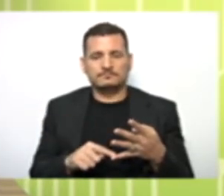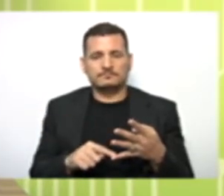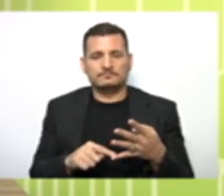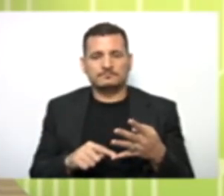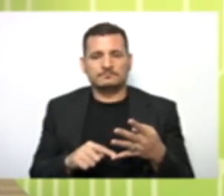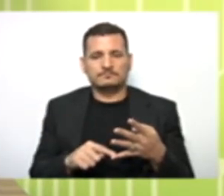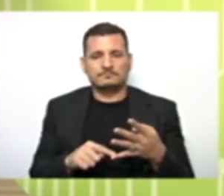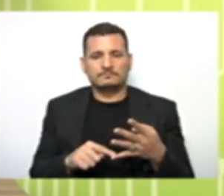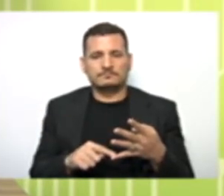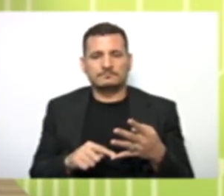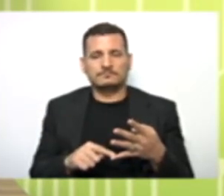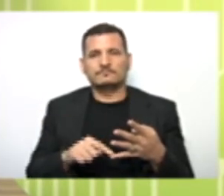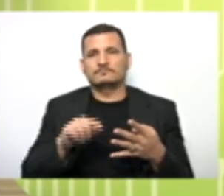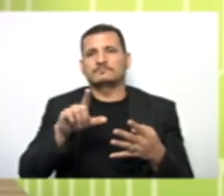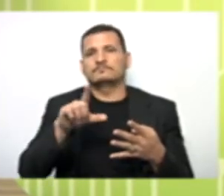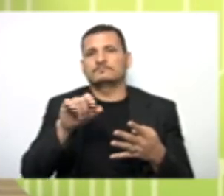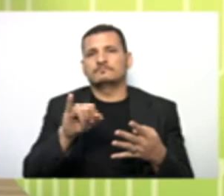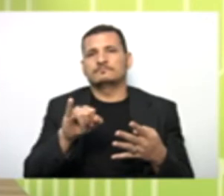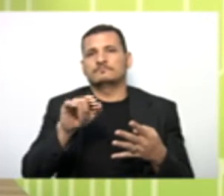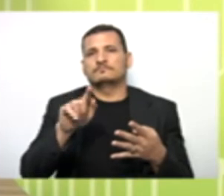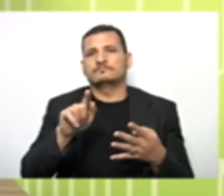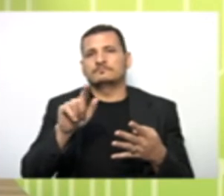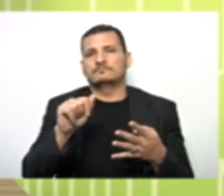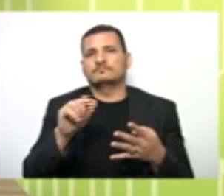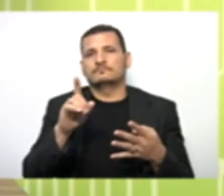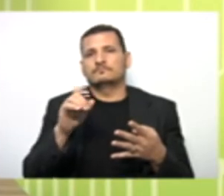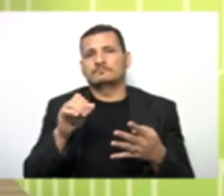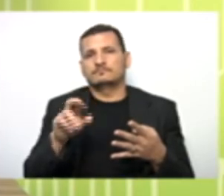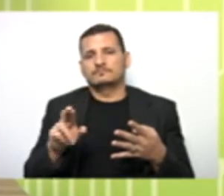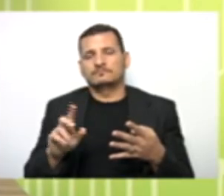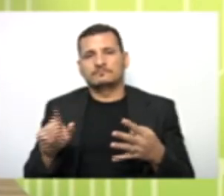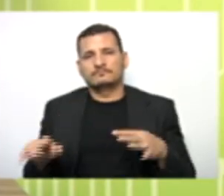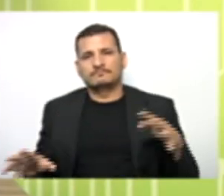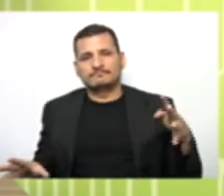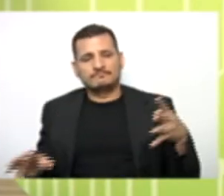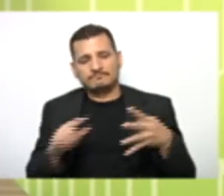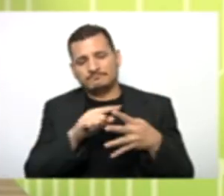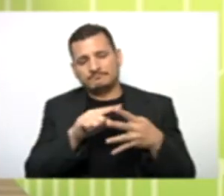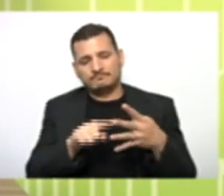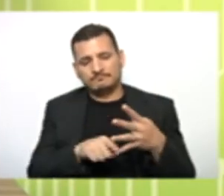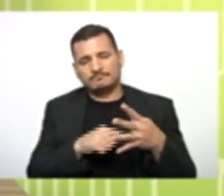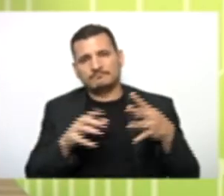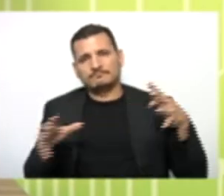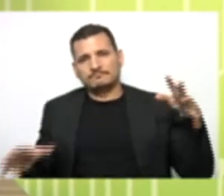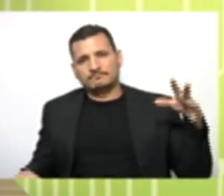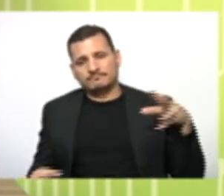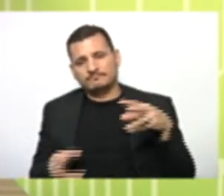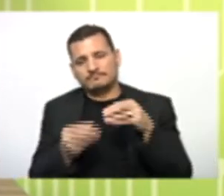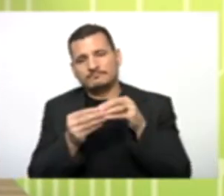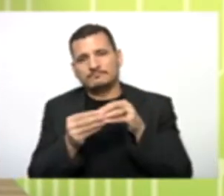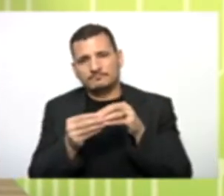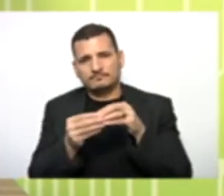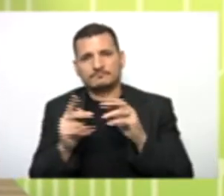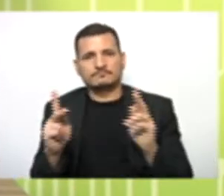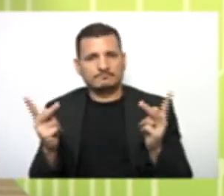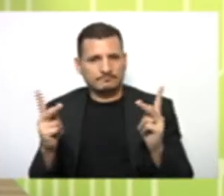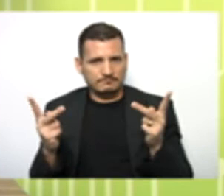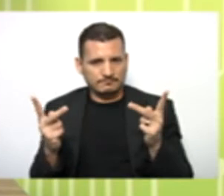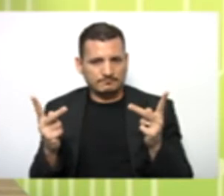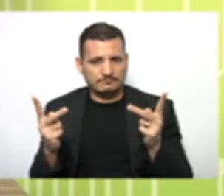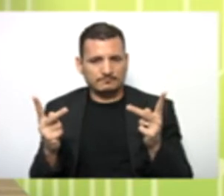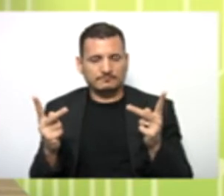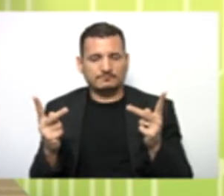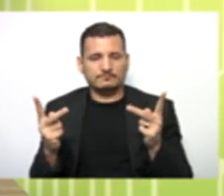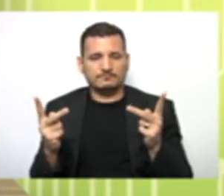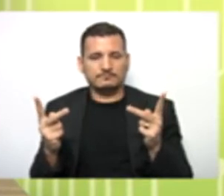de máquina, e a ligador, que é ligar as funções do código com as funções de acesso